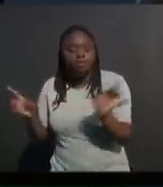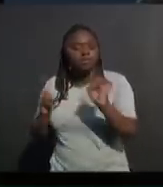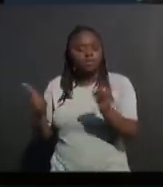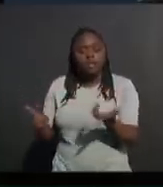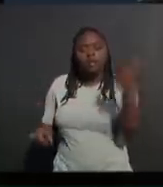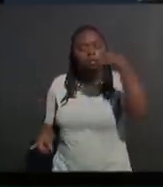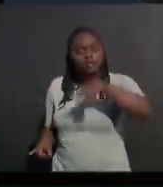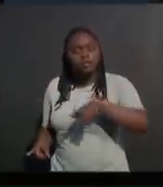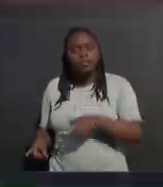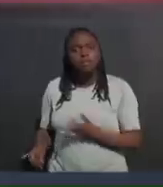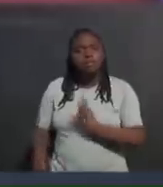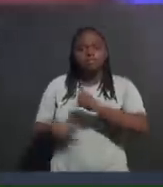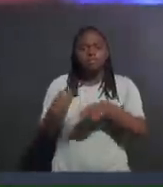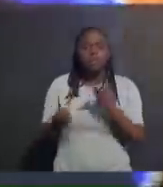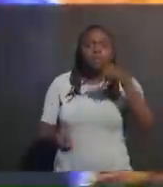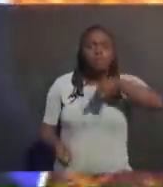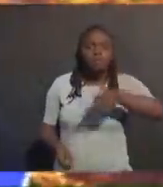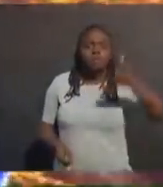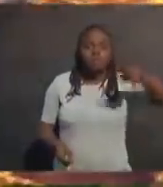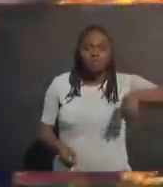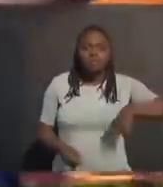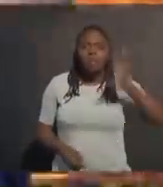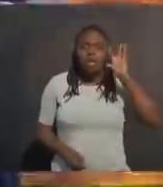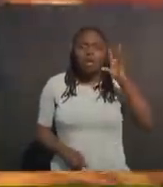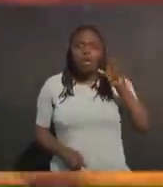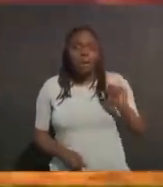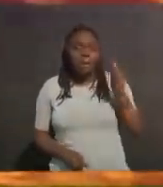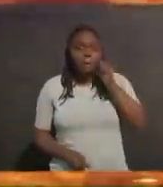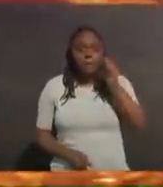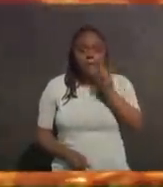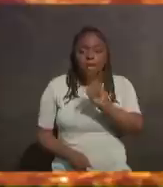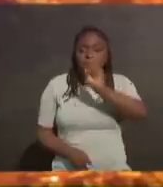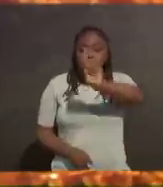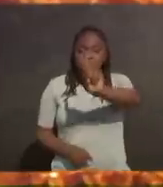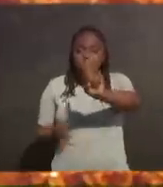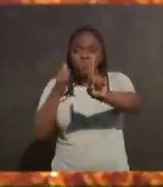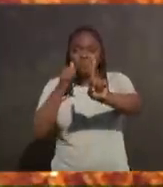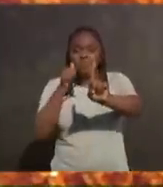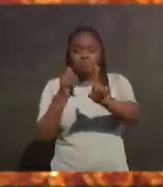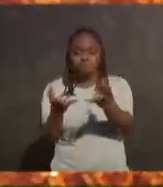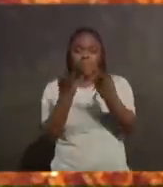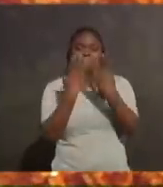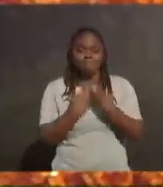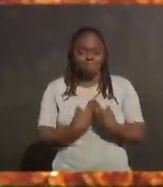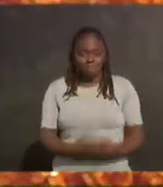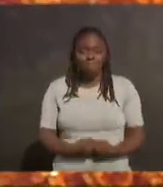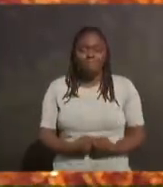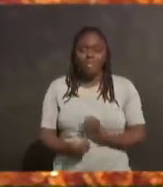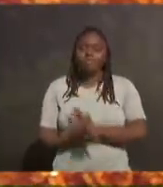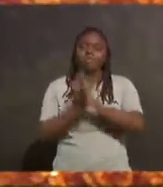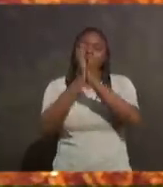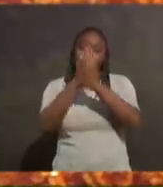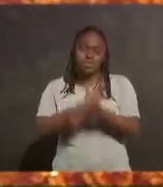outra. E aí, outra. Ele pegou tantas que um dia uma pegou ele. E essa uma pegou para arrebentar.